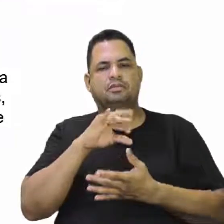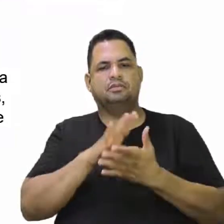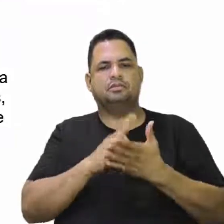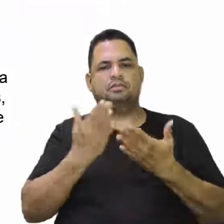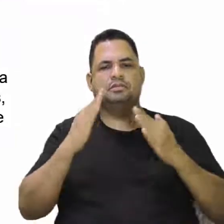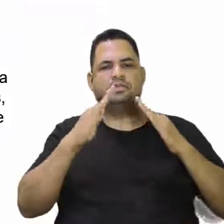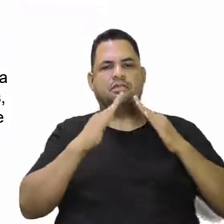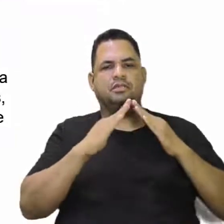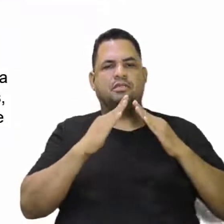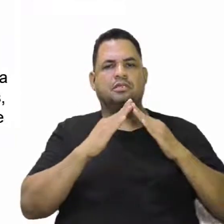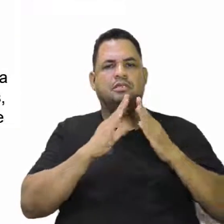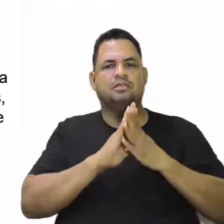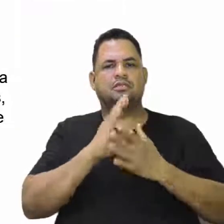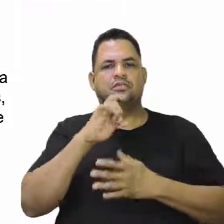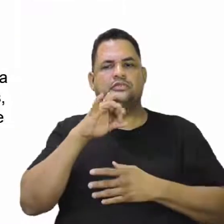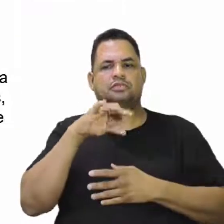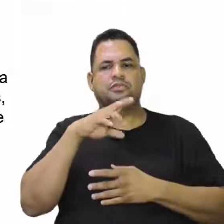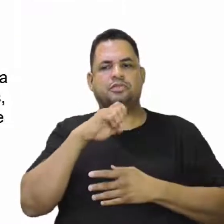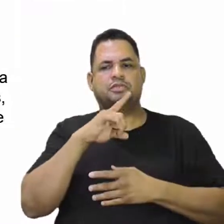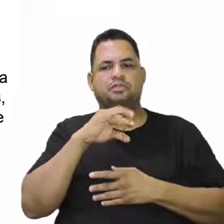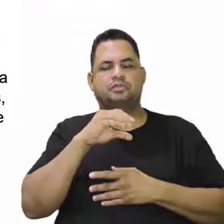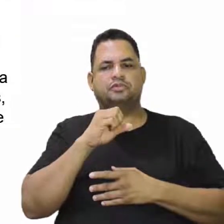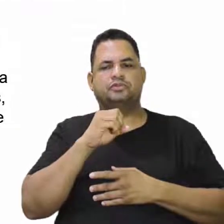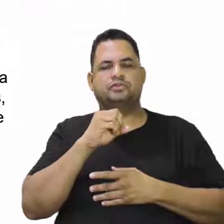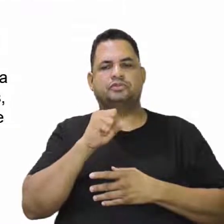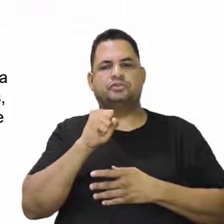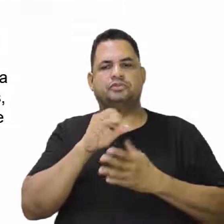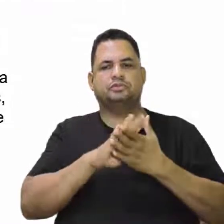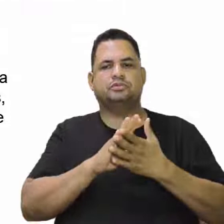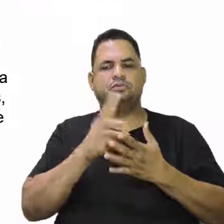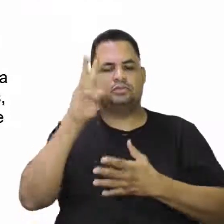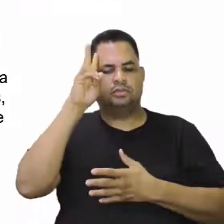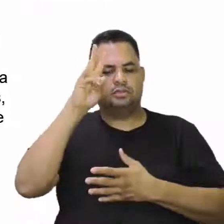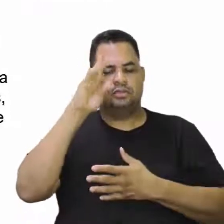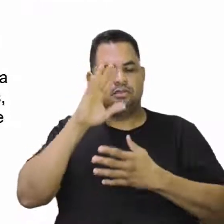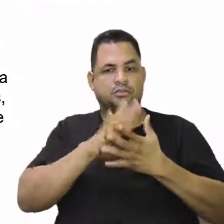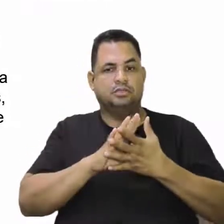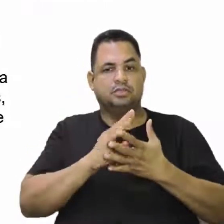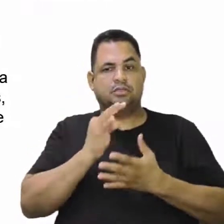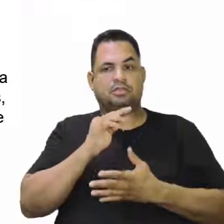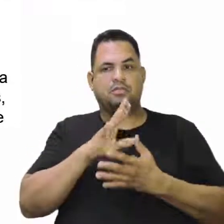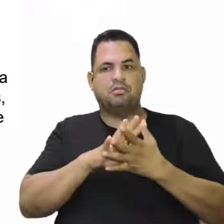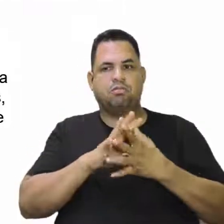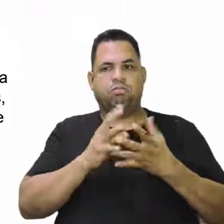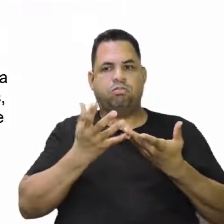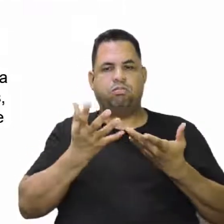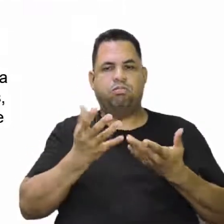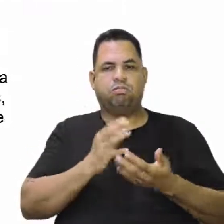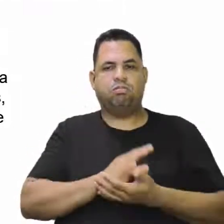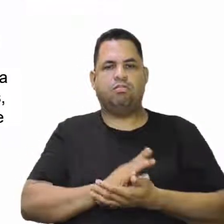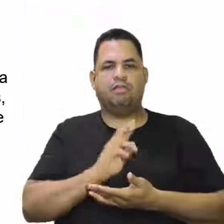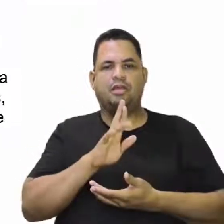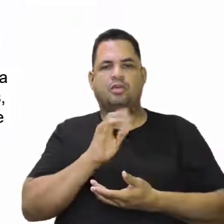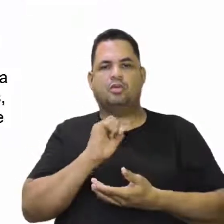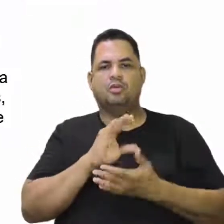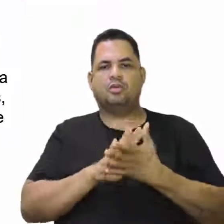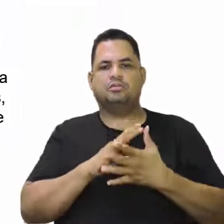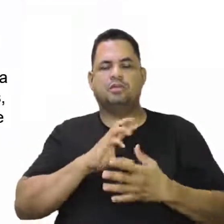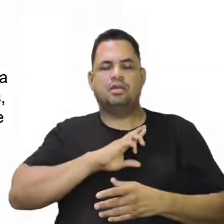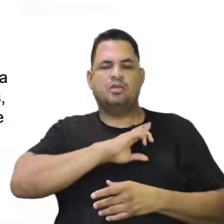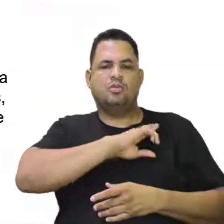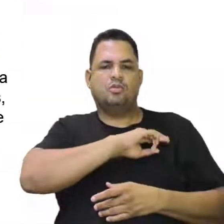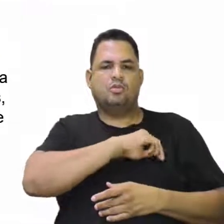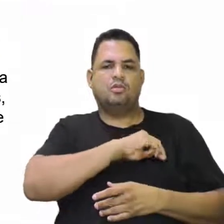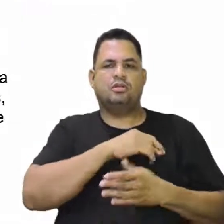dos Espíritos. Será que é uma história de terror? Vocês acreditam que não? É um romance,